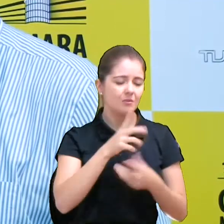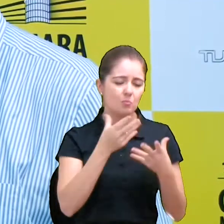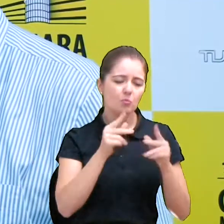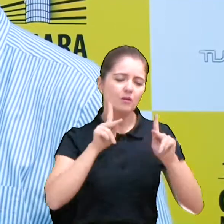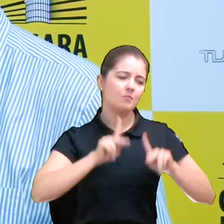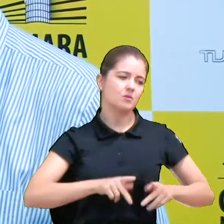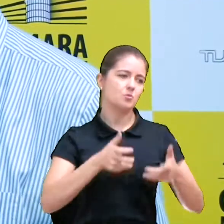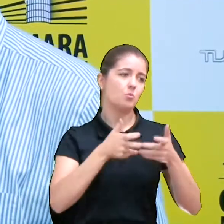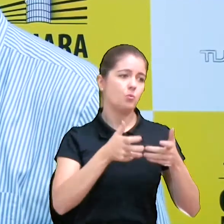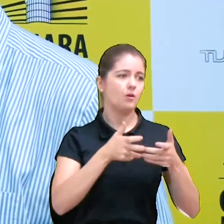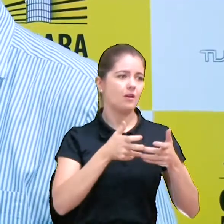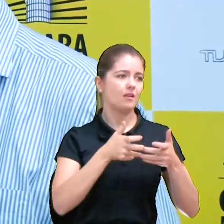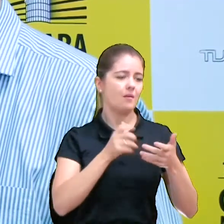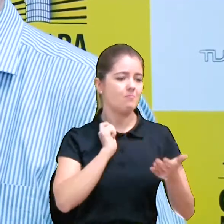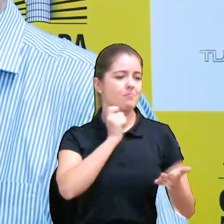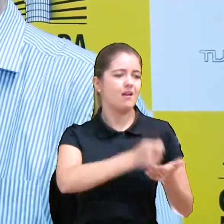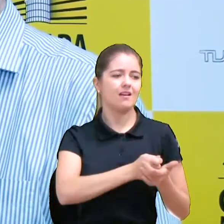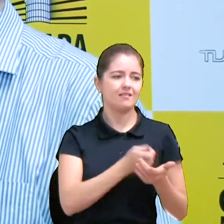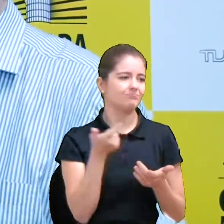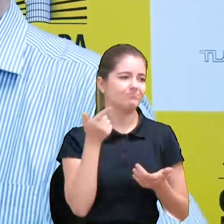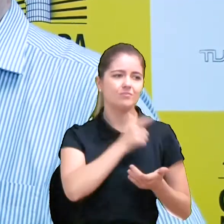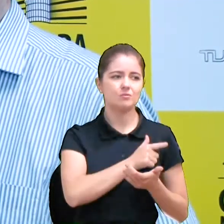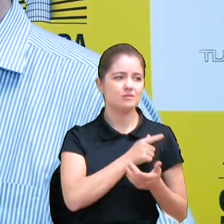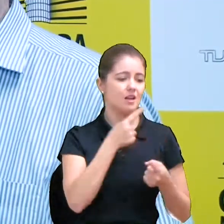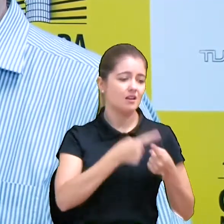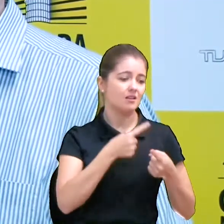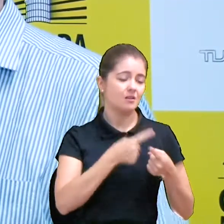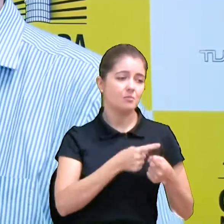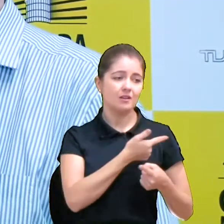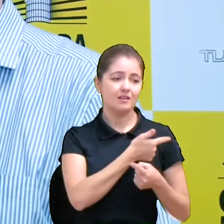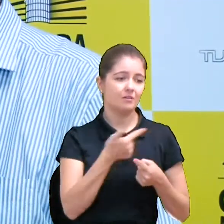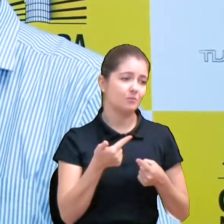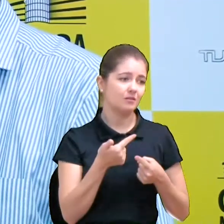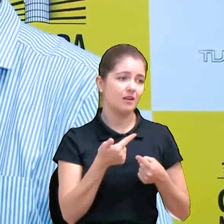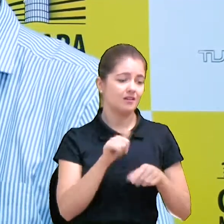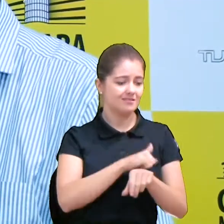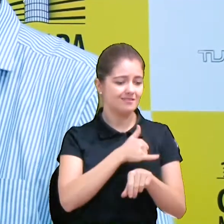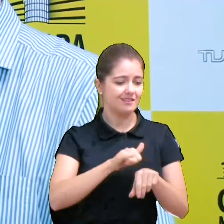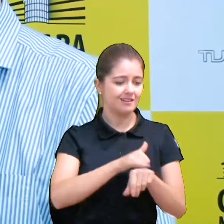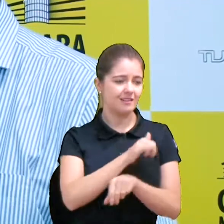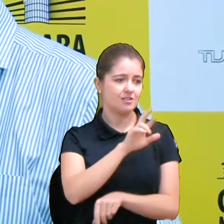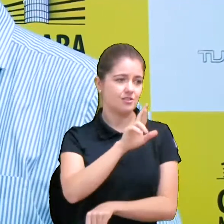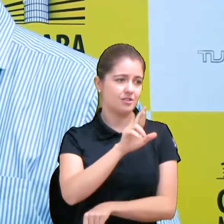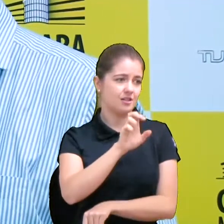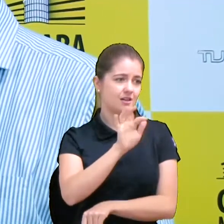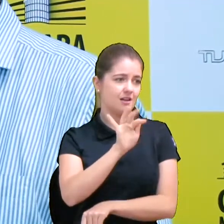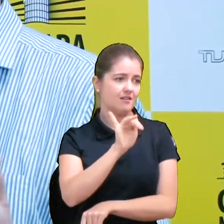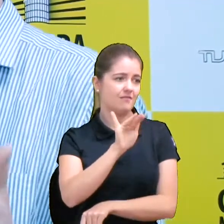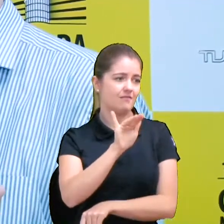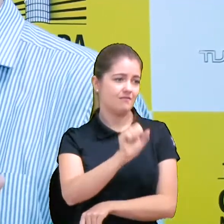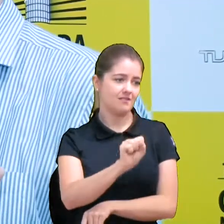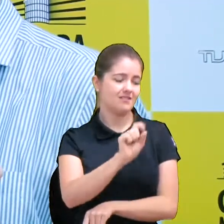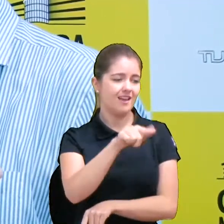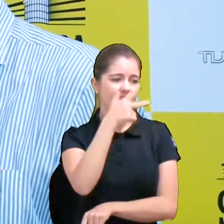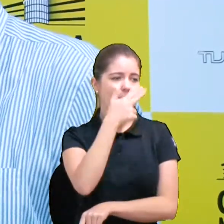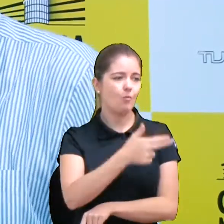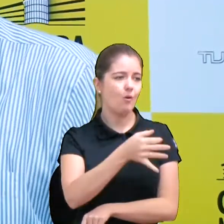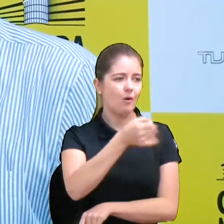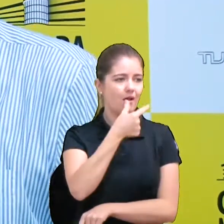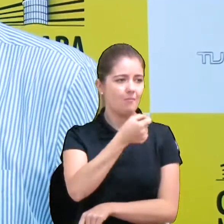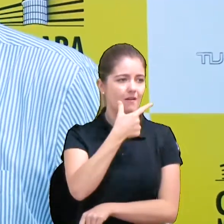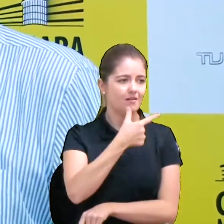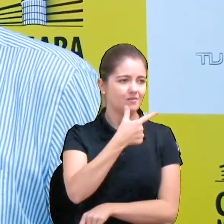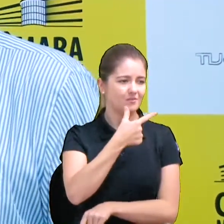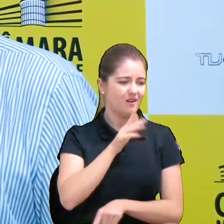tido essa oportunidade, porque não há esse remédio, que é um remédio importante, porque, primeiro, não traz